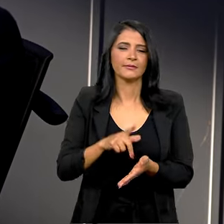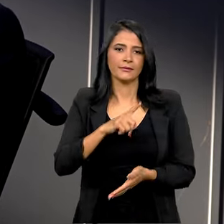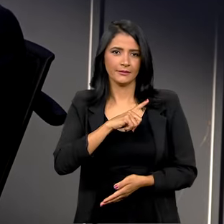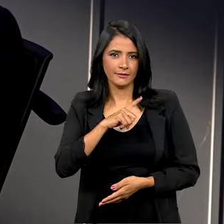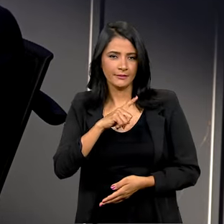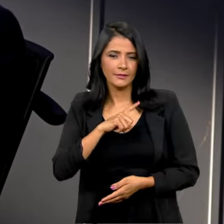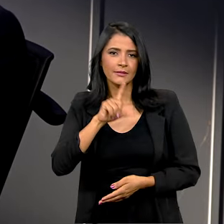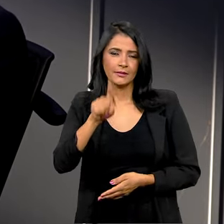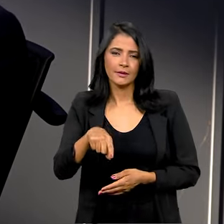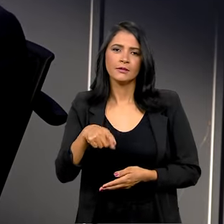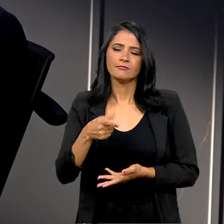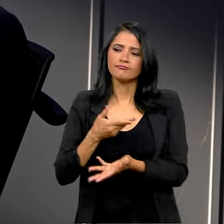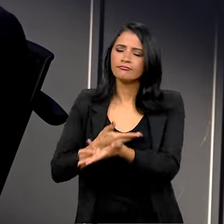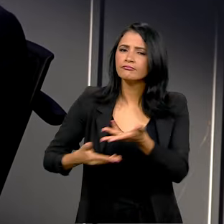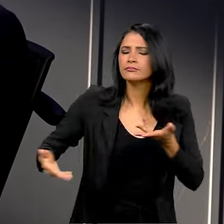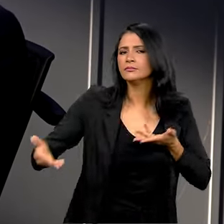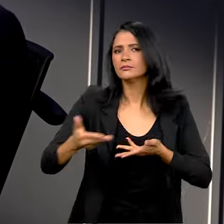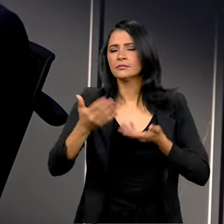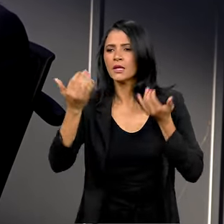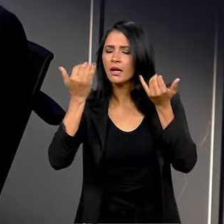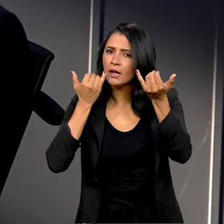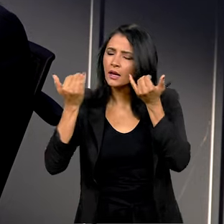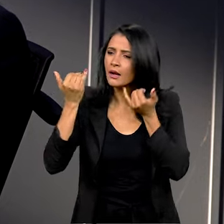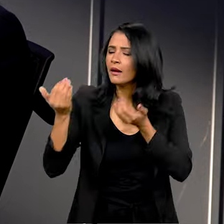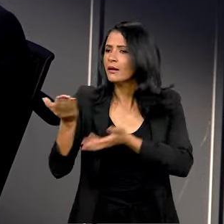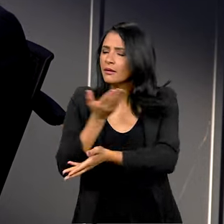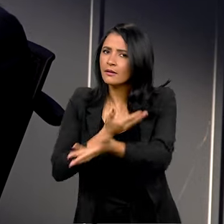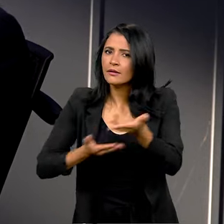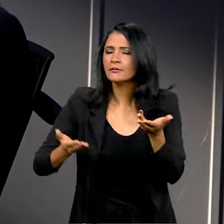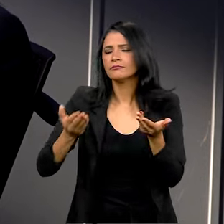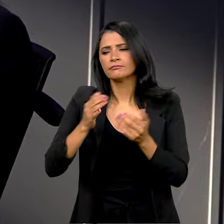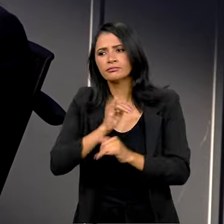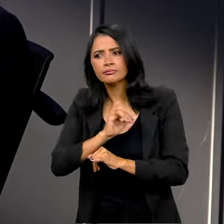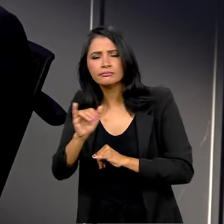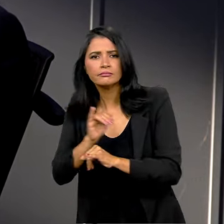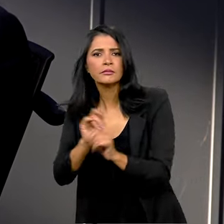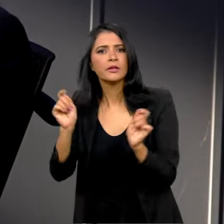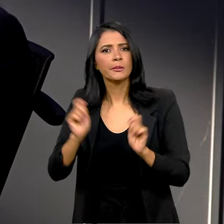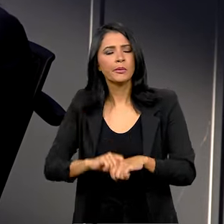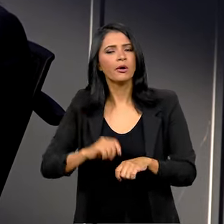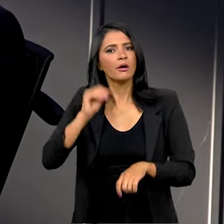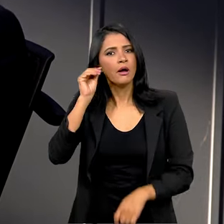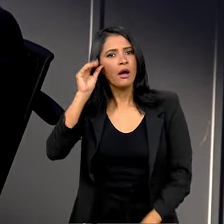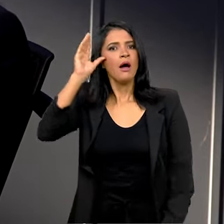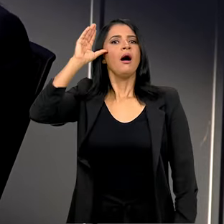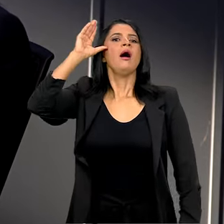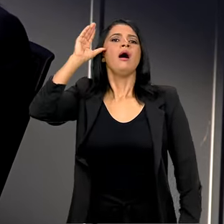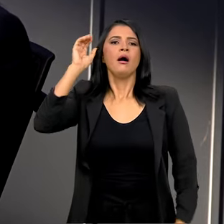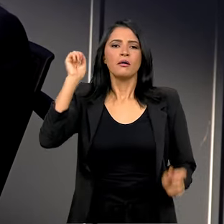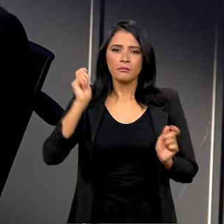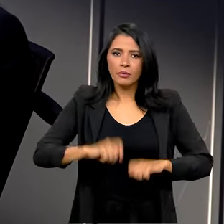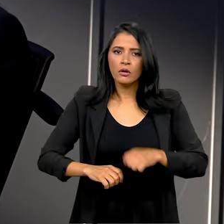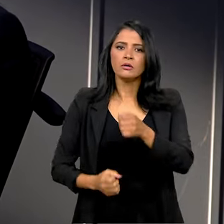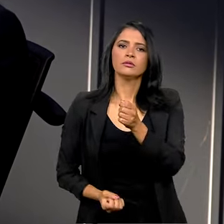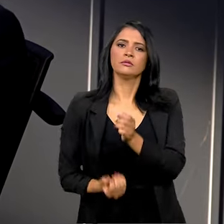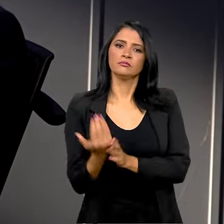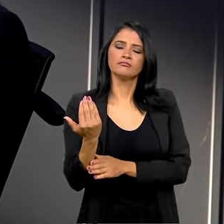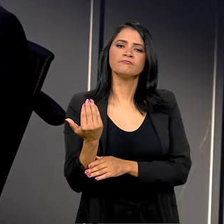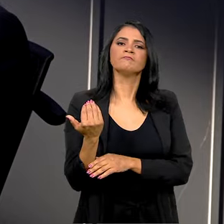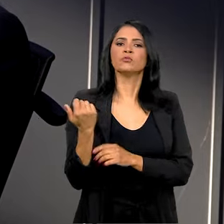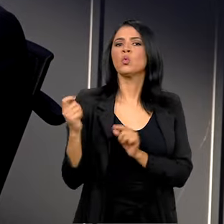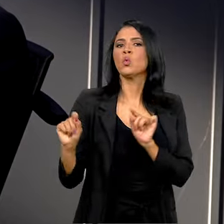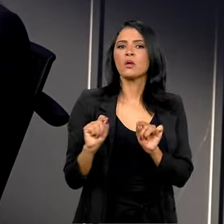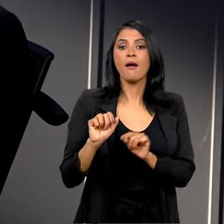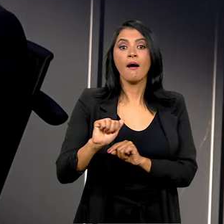gente tenha eh um compartilhamento de informações que possam ser construtivas e que possam gerar eh